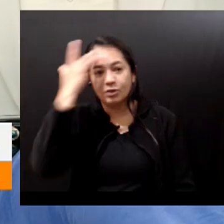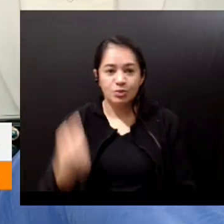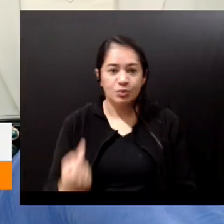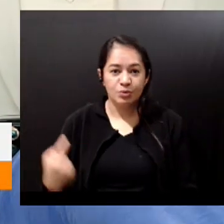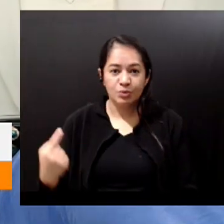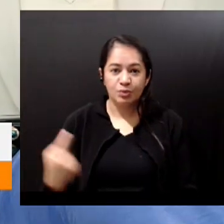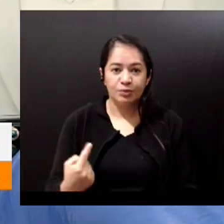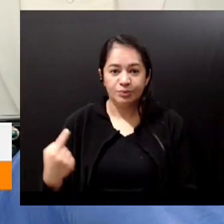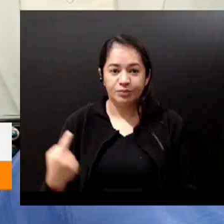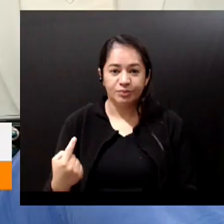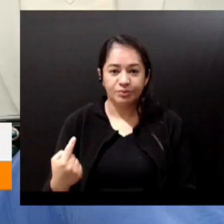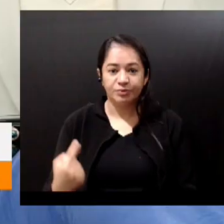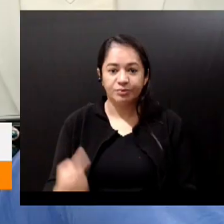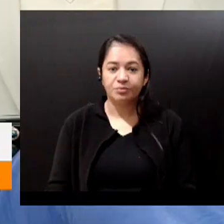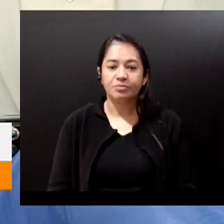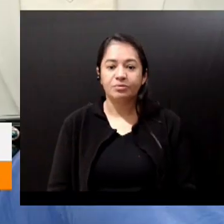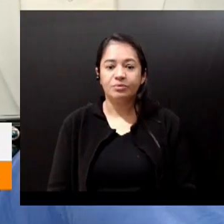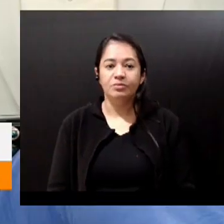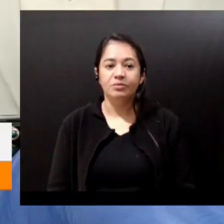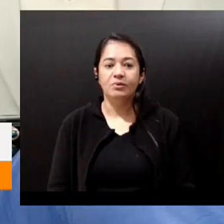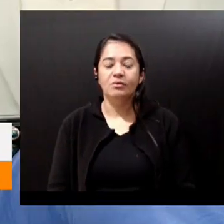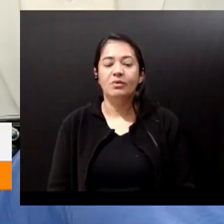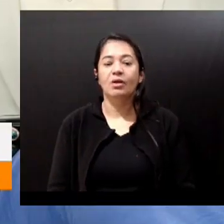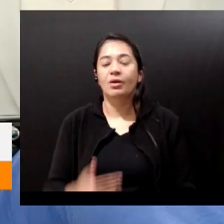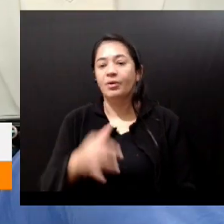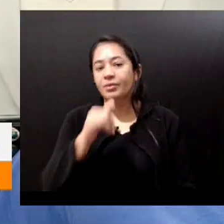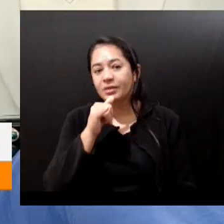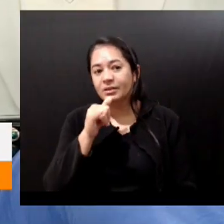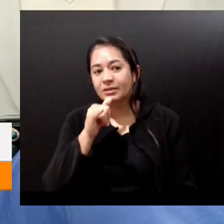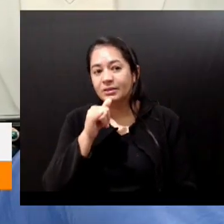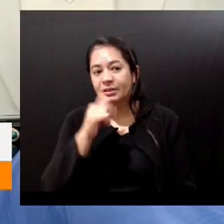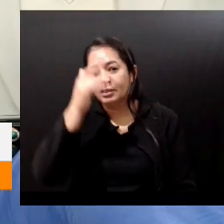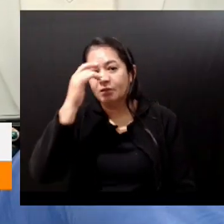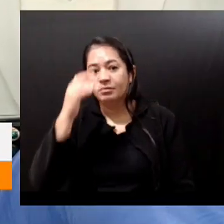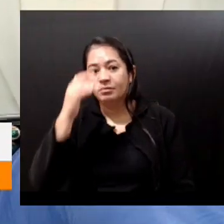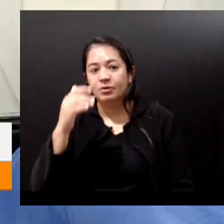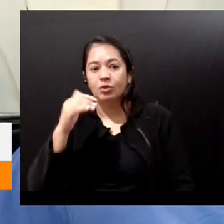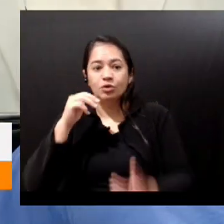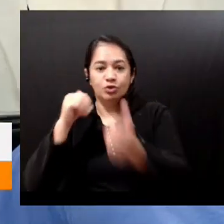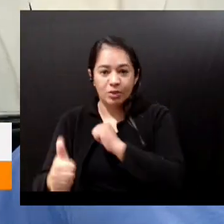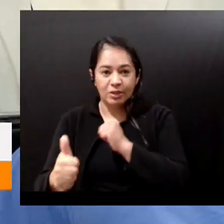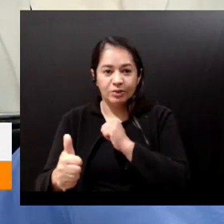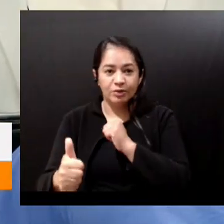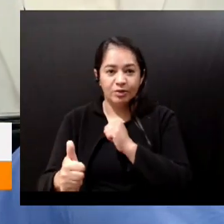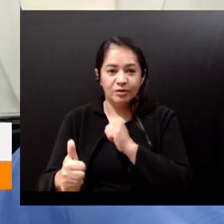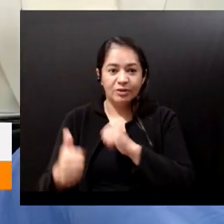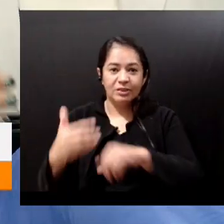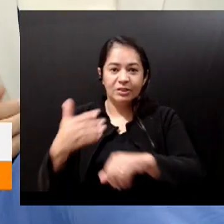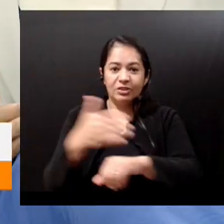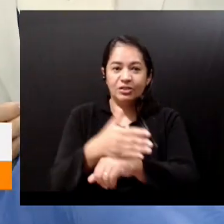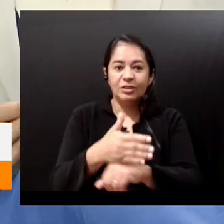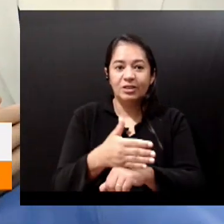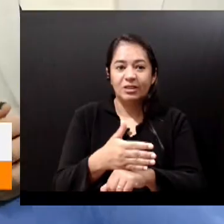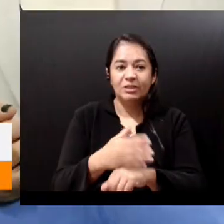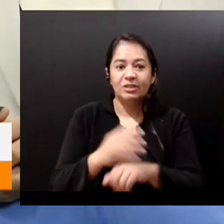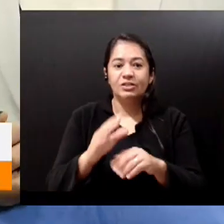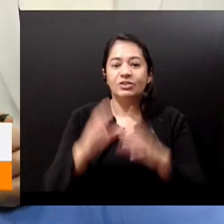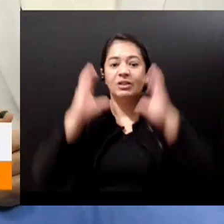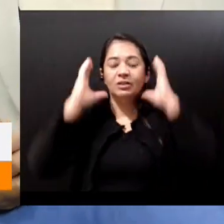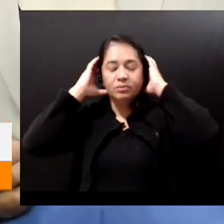Os jogadores de futebol estão sendo muito criticados hoje. A gente pode ver, quando eles chegam para o estádio para jogar, eles já saem com aqueles fones enormes.